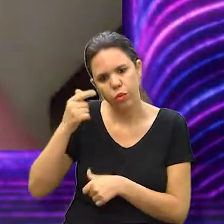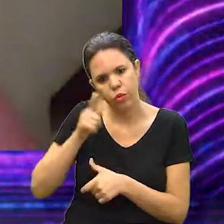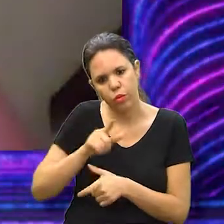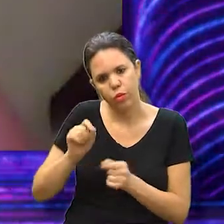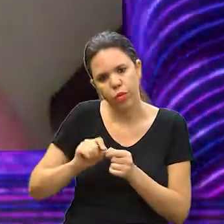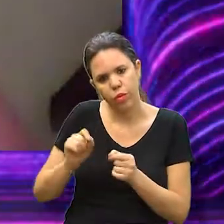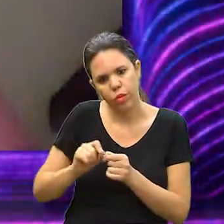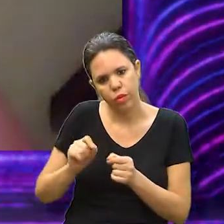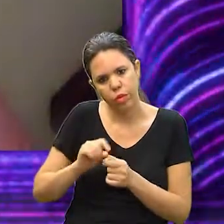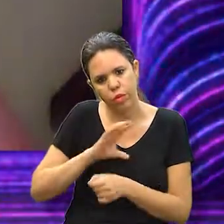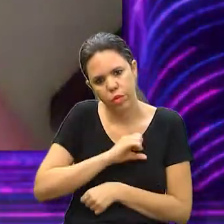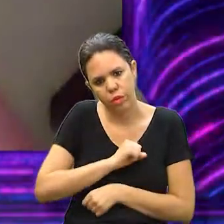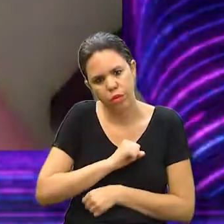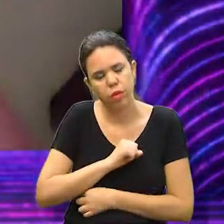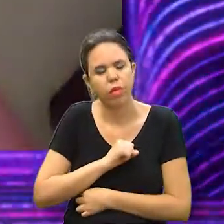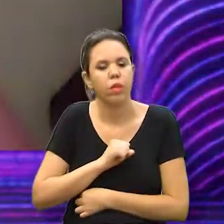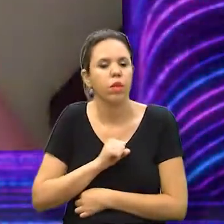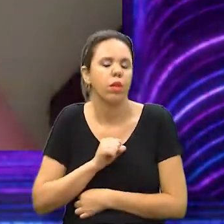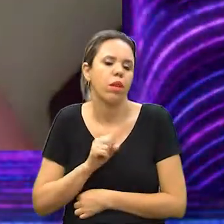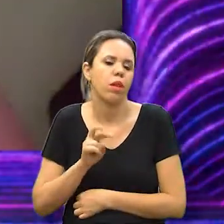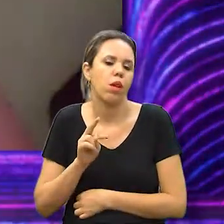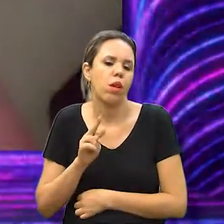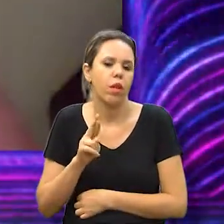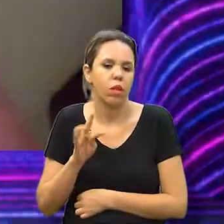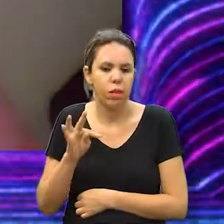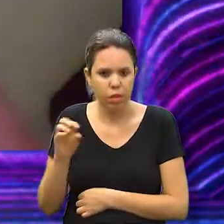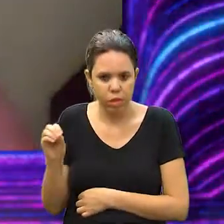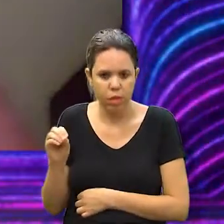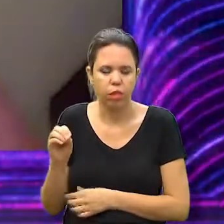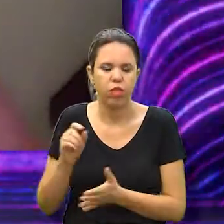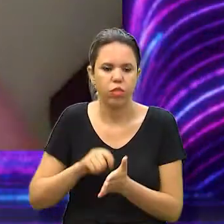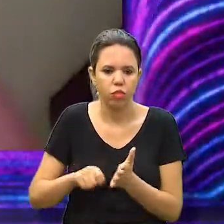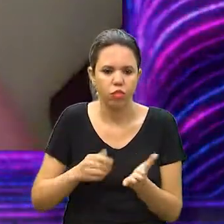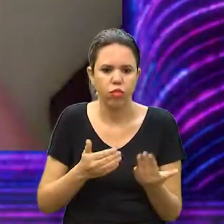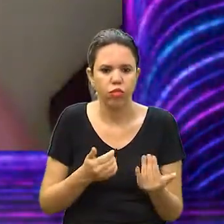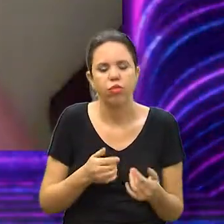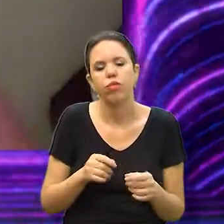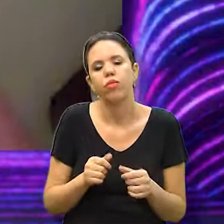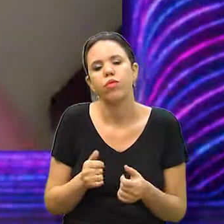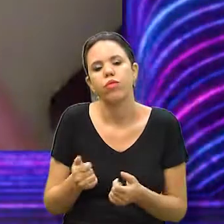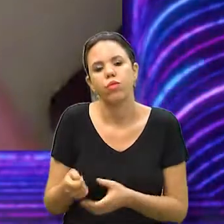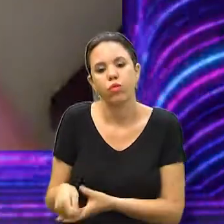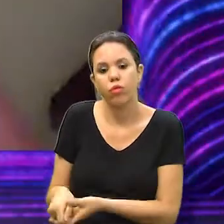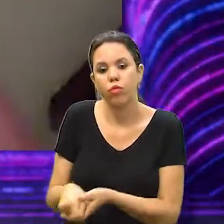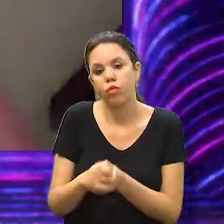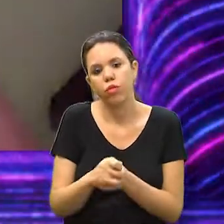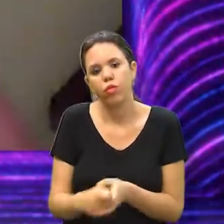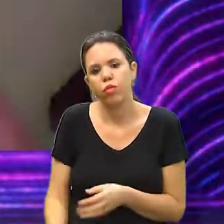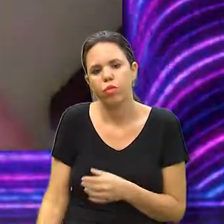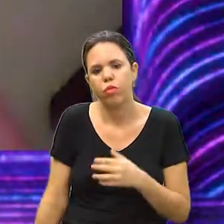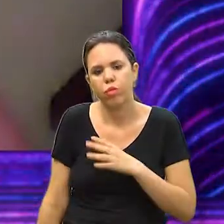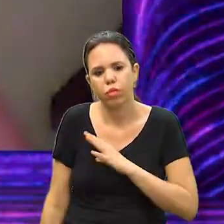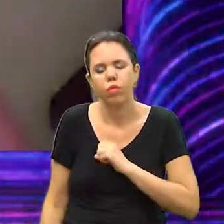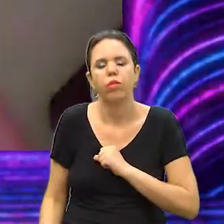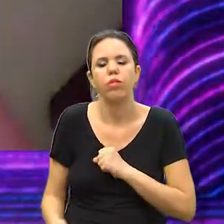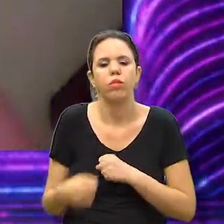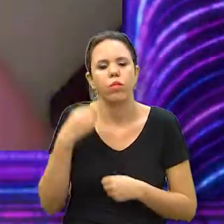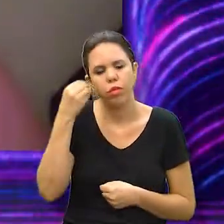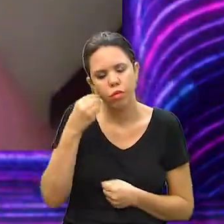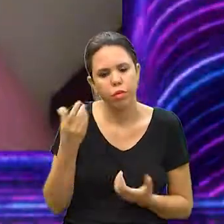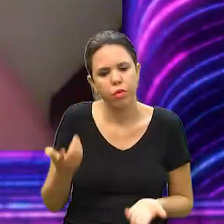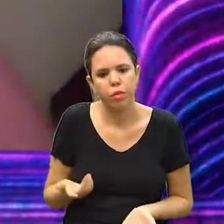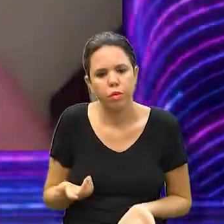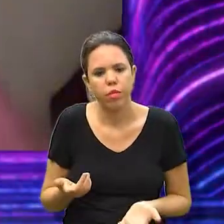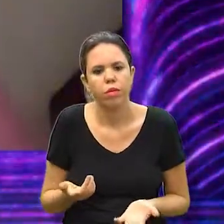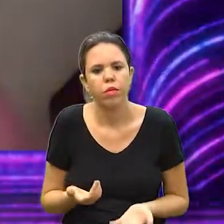fazer, porque ela também gosta de roteiros de game, né? Então, e joga, é uma jogadora de games, então ela estava mais afiada.